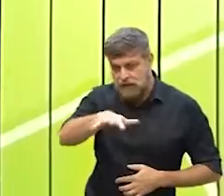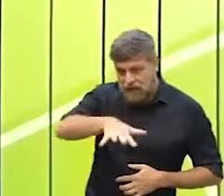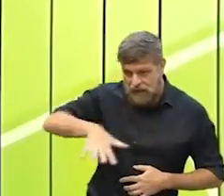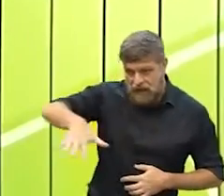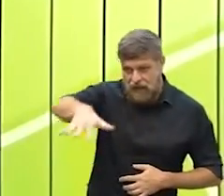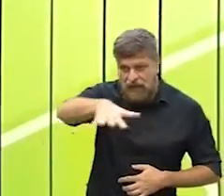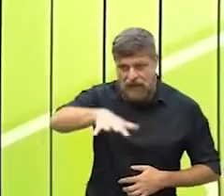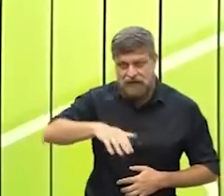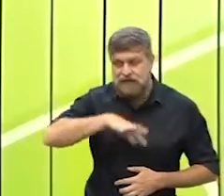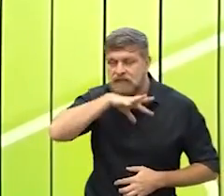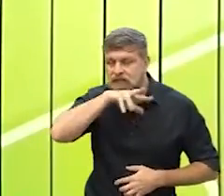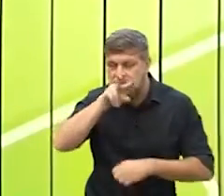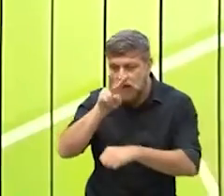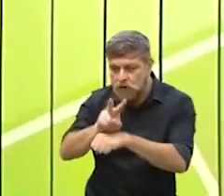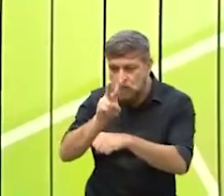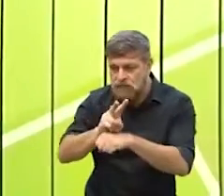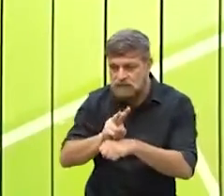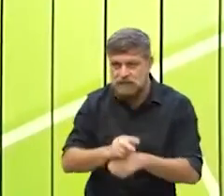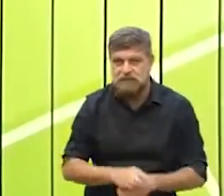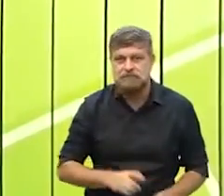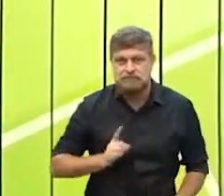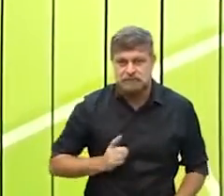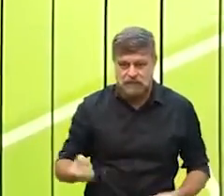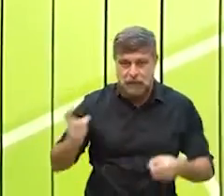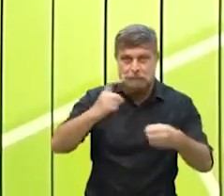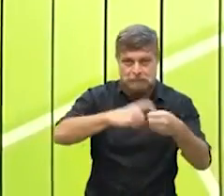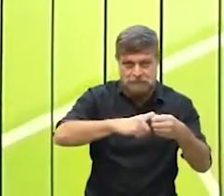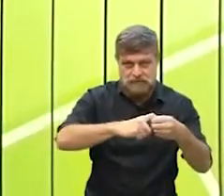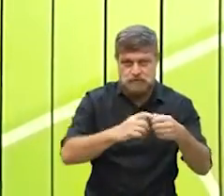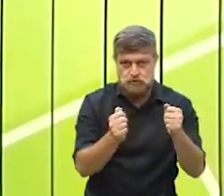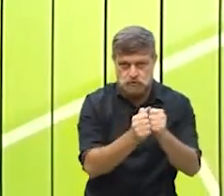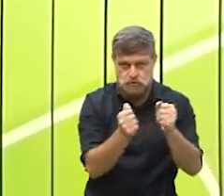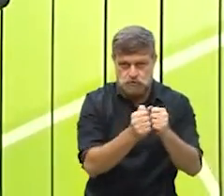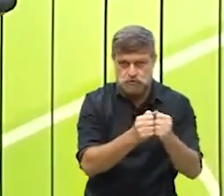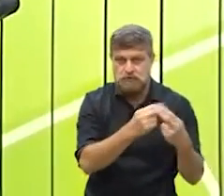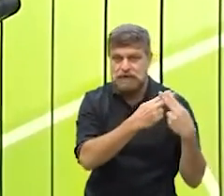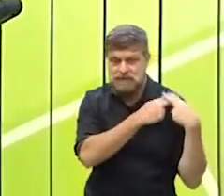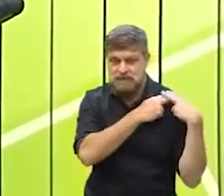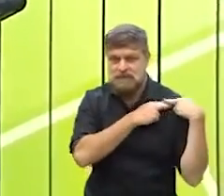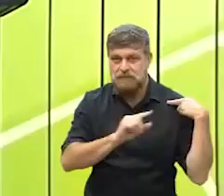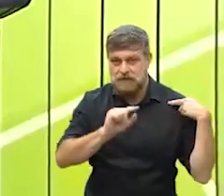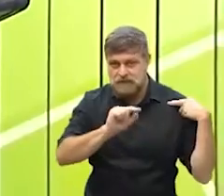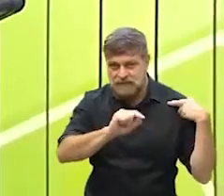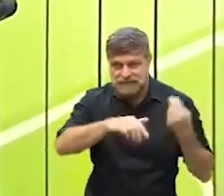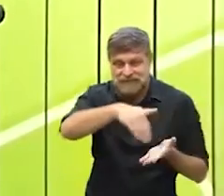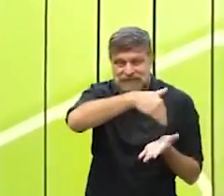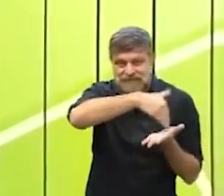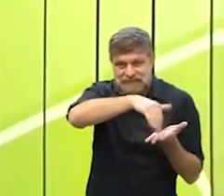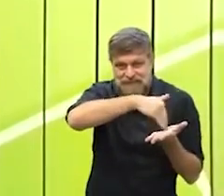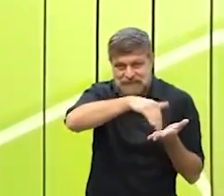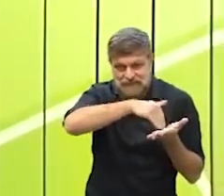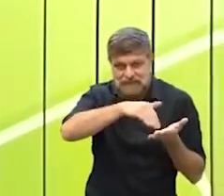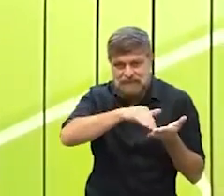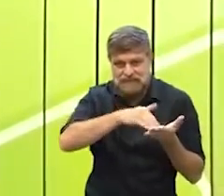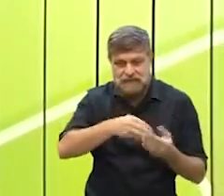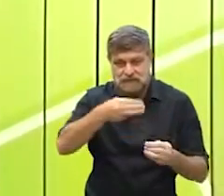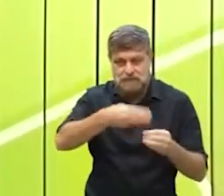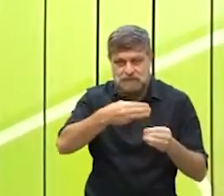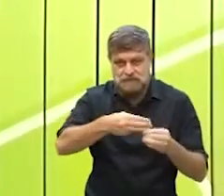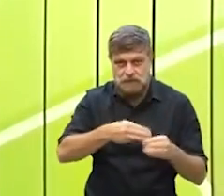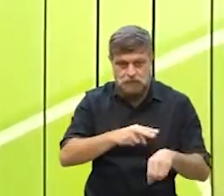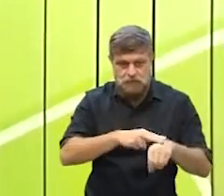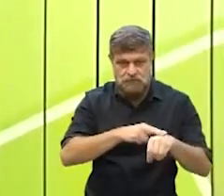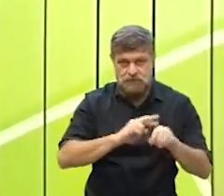que vocês do DPBEA estão debaixo do guarda-chuva, isso é importante para quem não sabe, está debaixo do guarda-chuva da